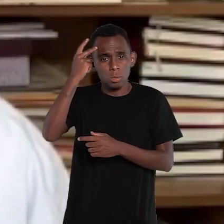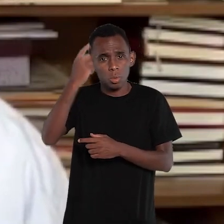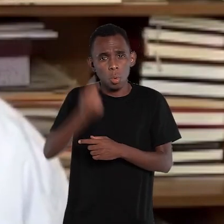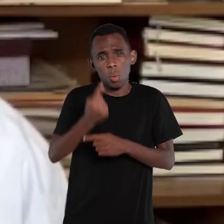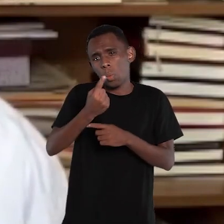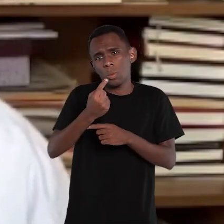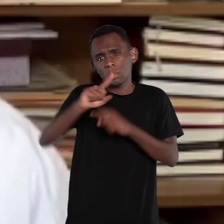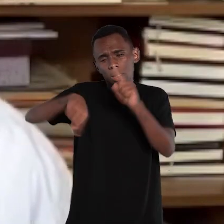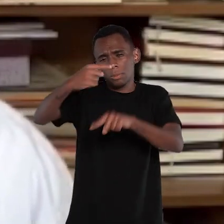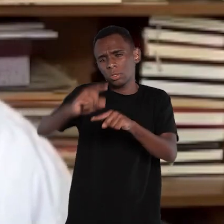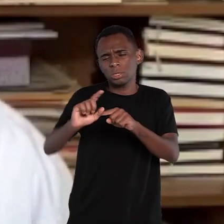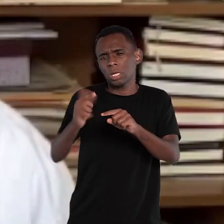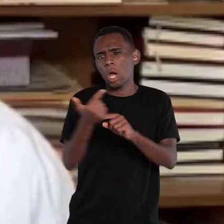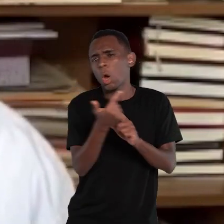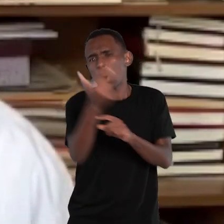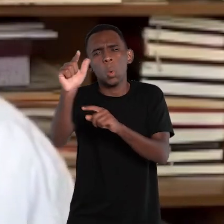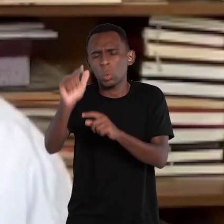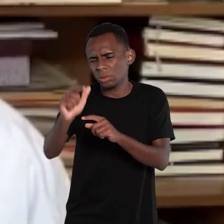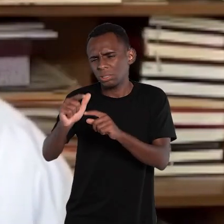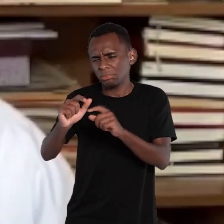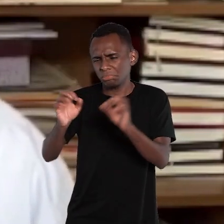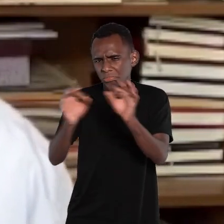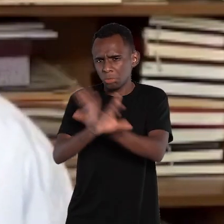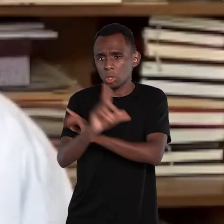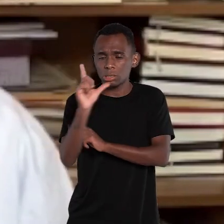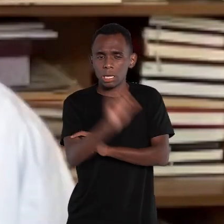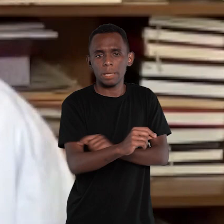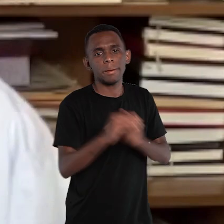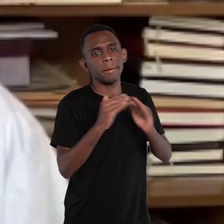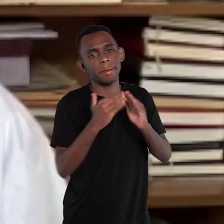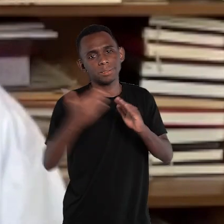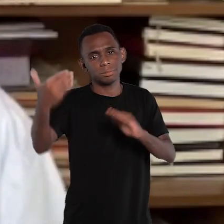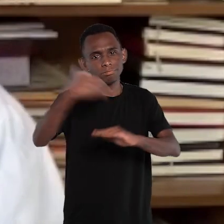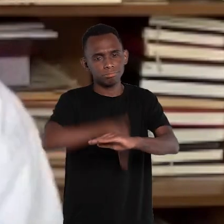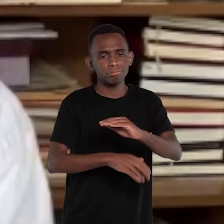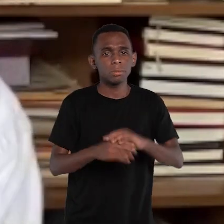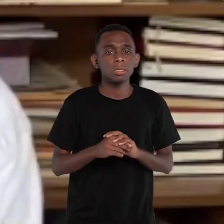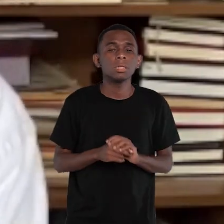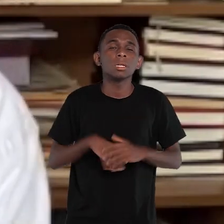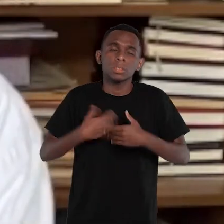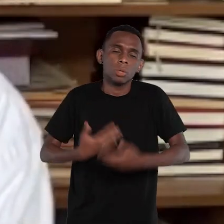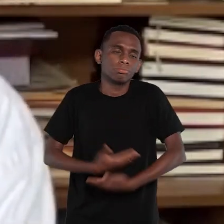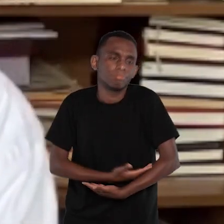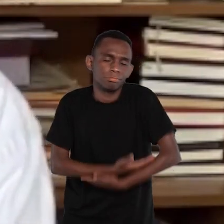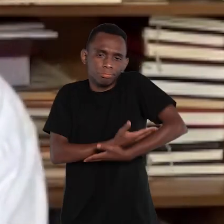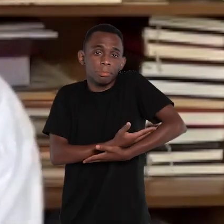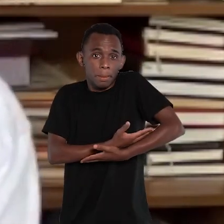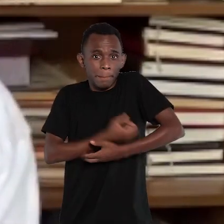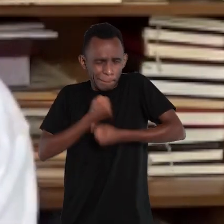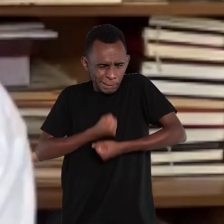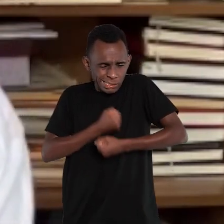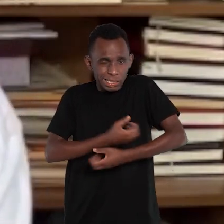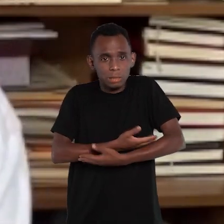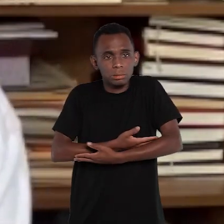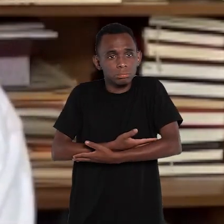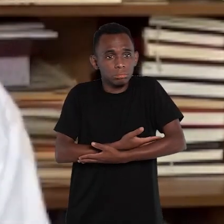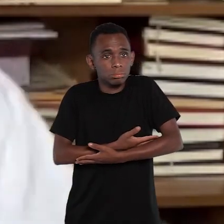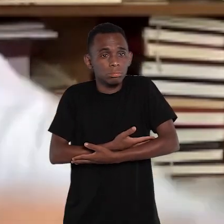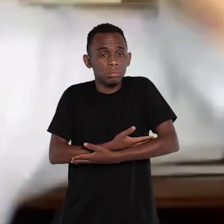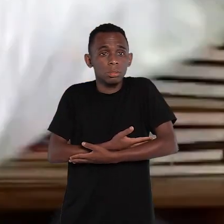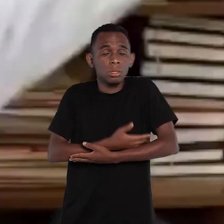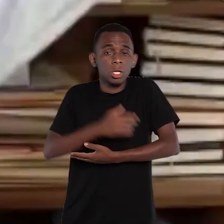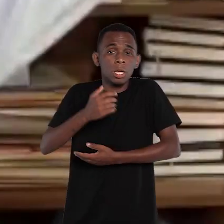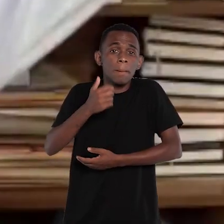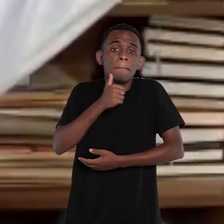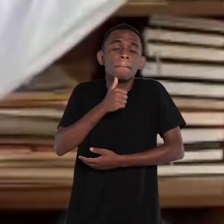na estação Paraíso e descia na estação Ana Rosa. E de lá eu ia para minha casa. E nesse dia eu estou carregando a minha filha, que já estava pesada, e